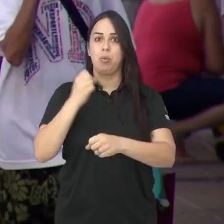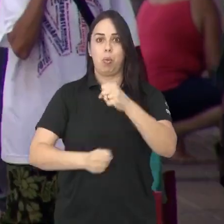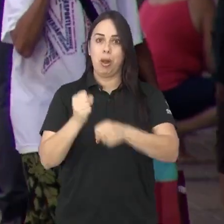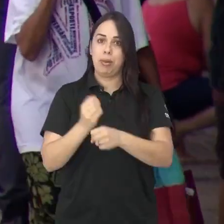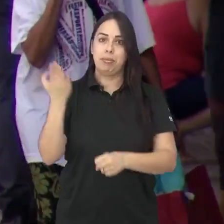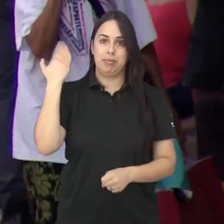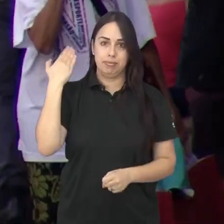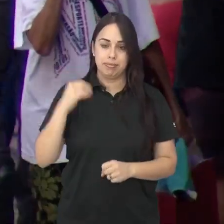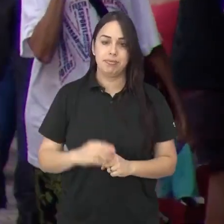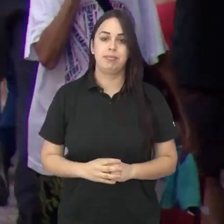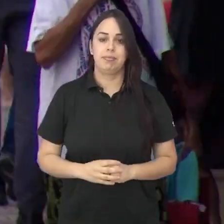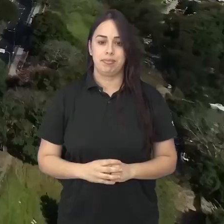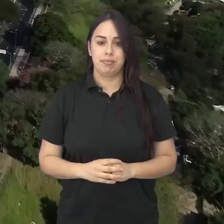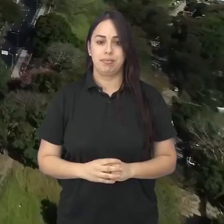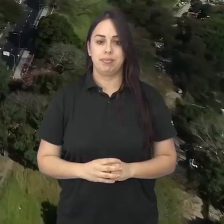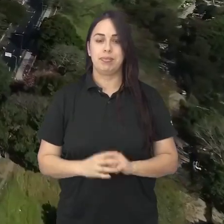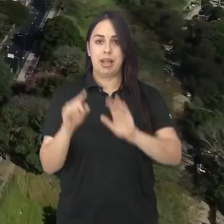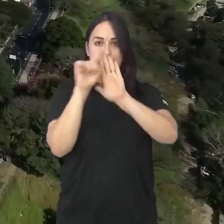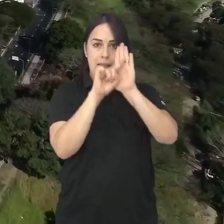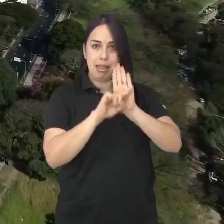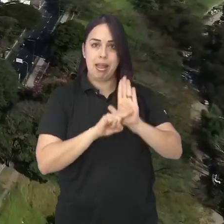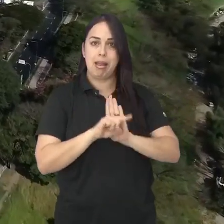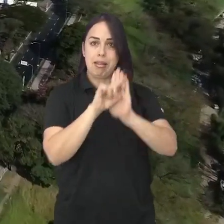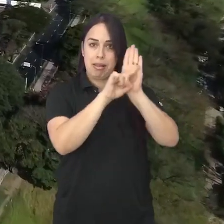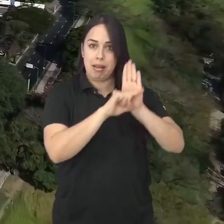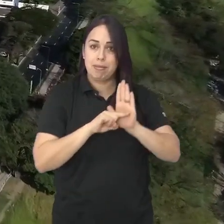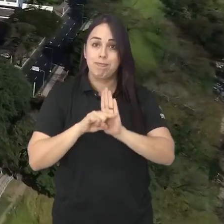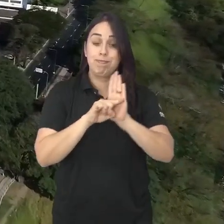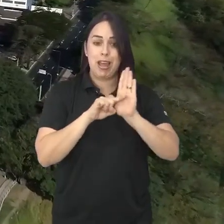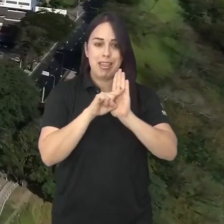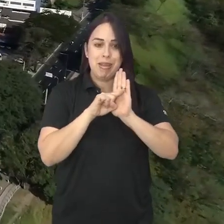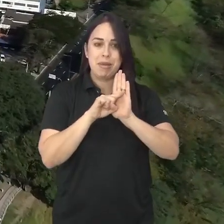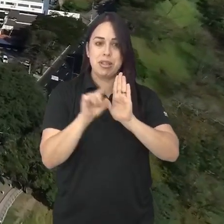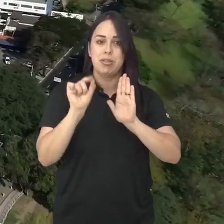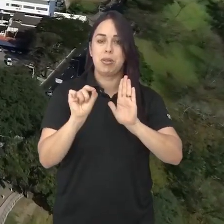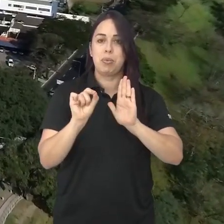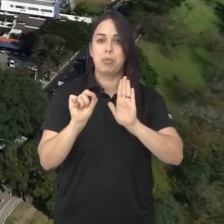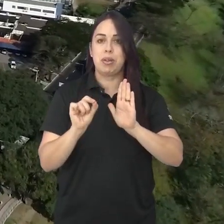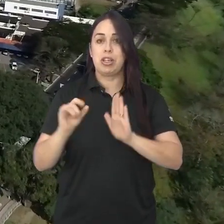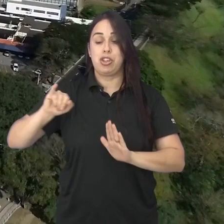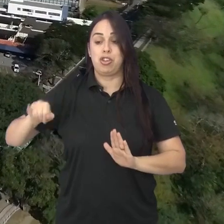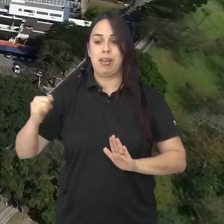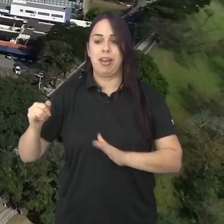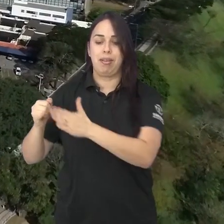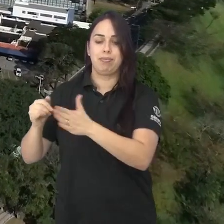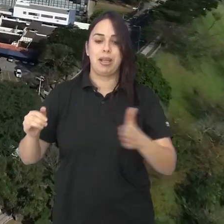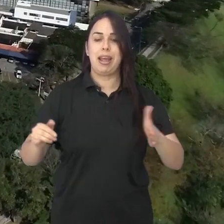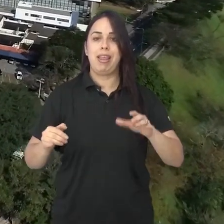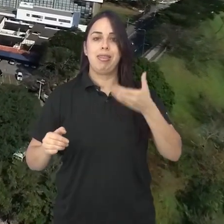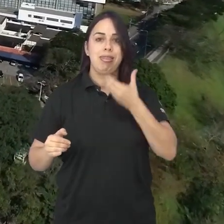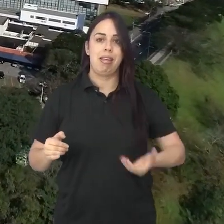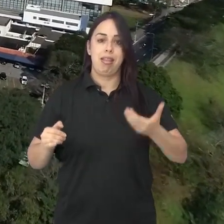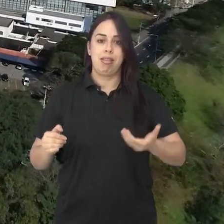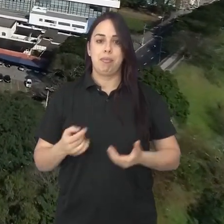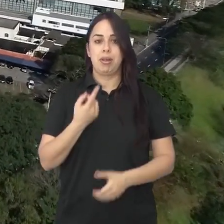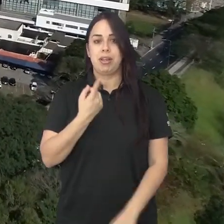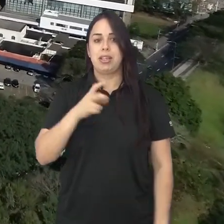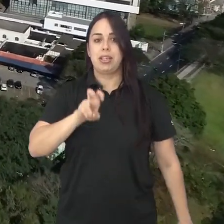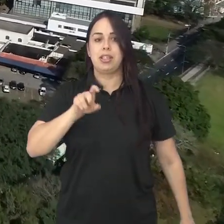Campos em 2022. De acordo com dados da Sala do Empreendedor, até dezembro do ano passado,